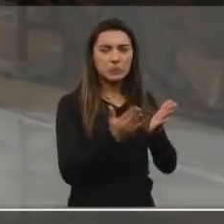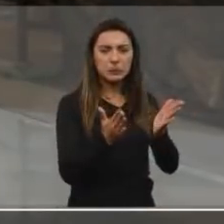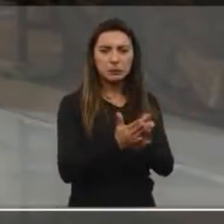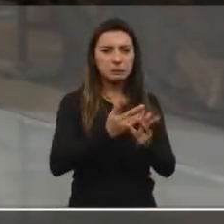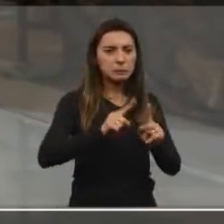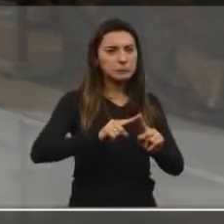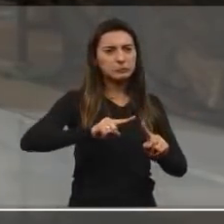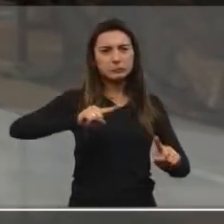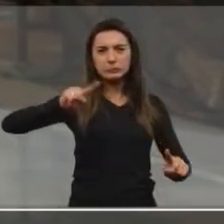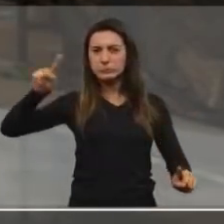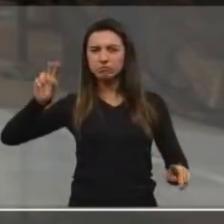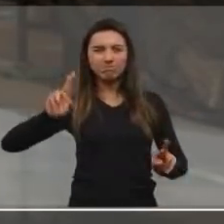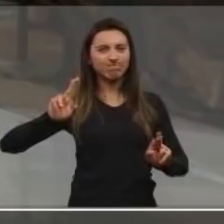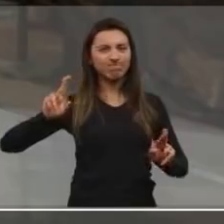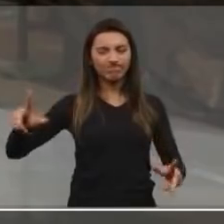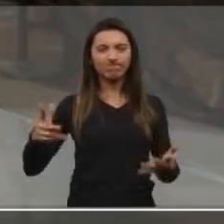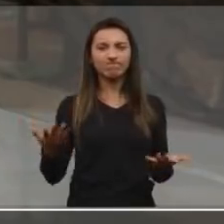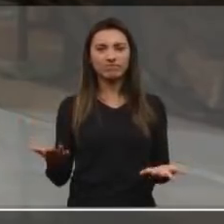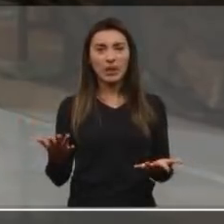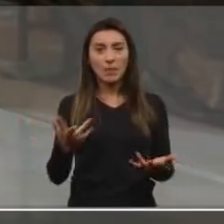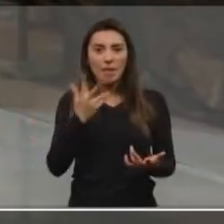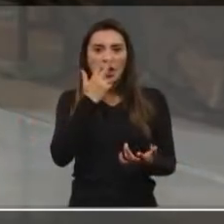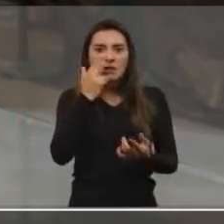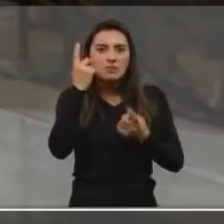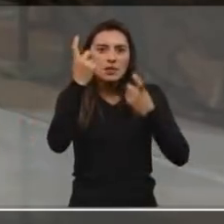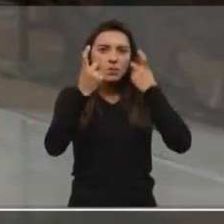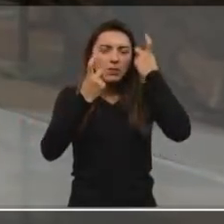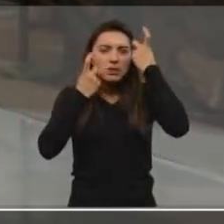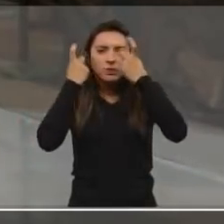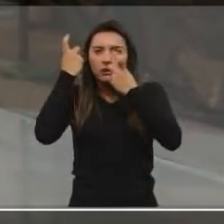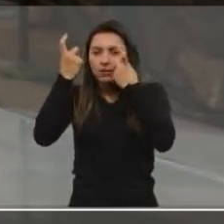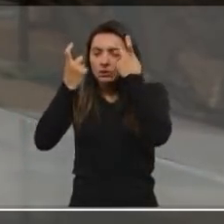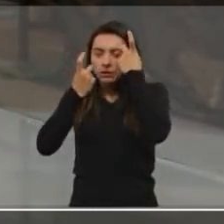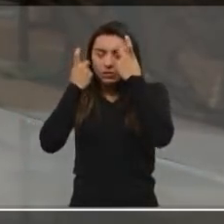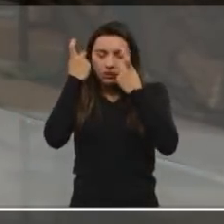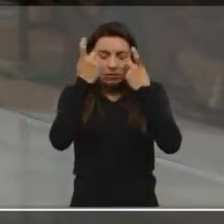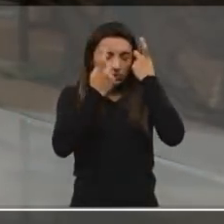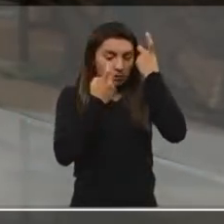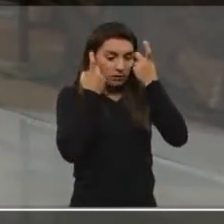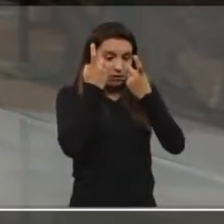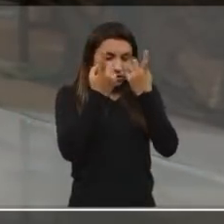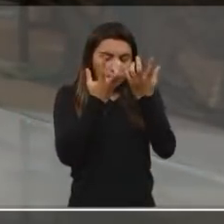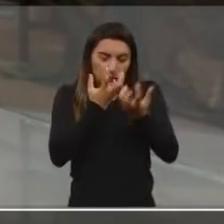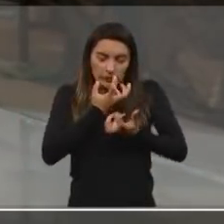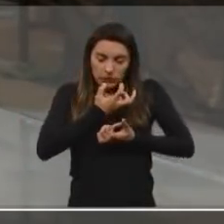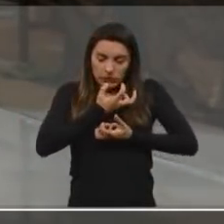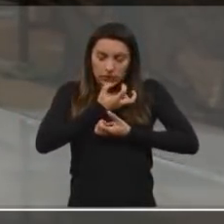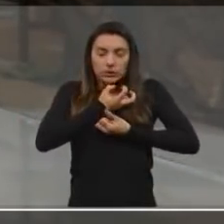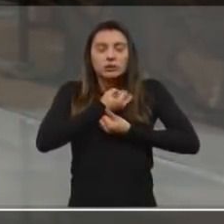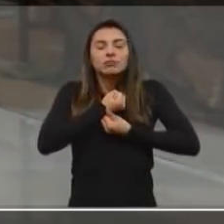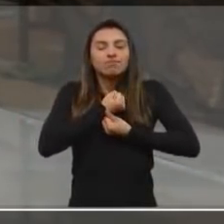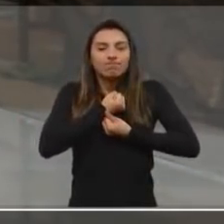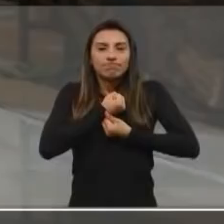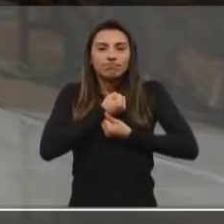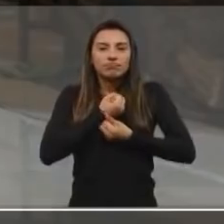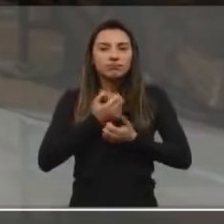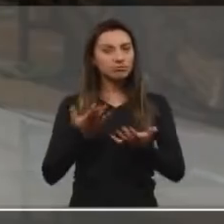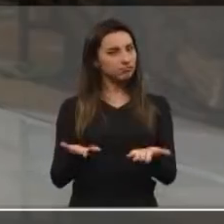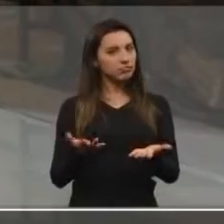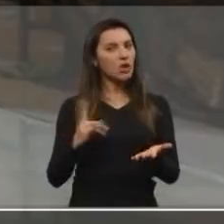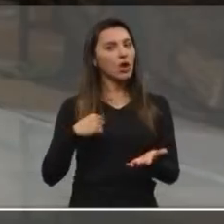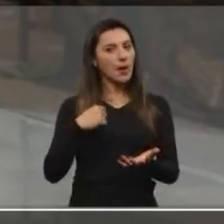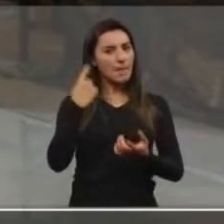e veja se preocupa ações quando elas não são vividas na fé